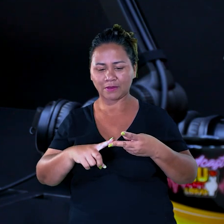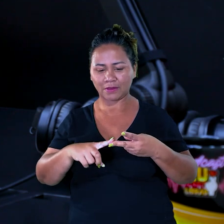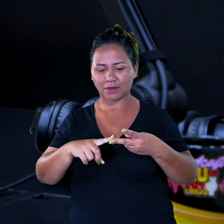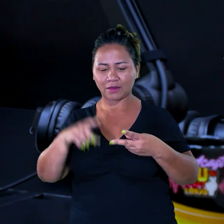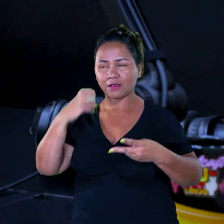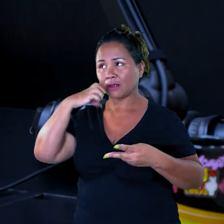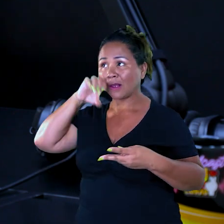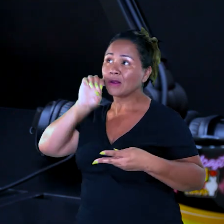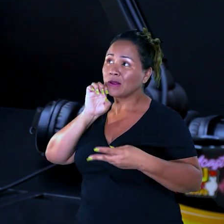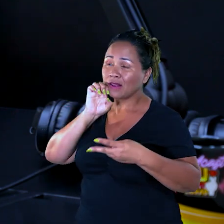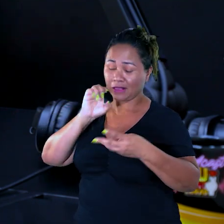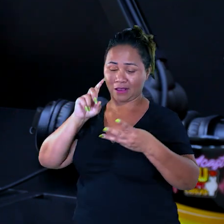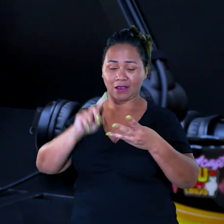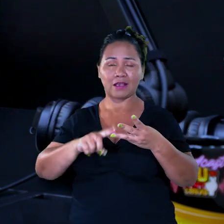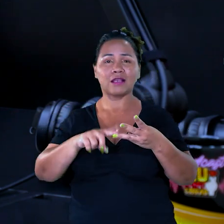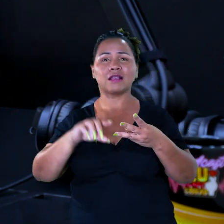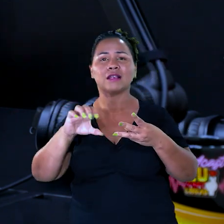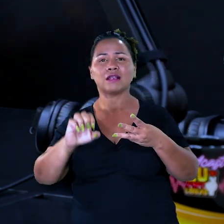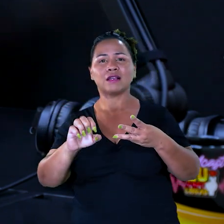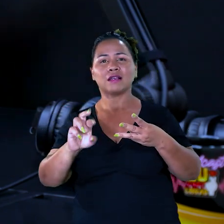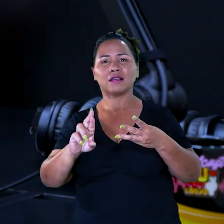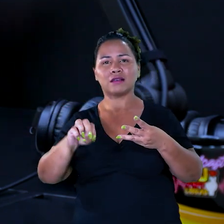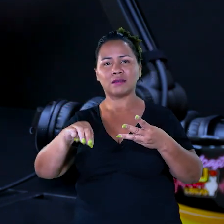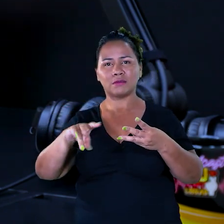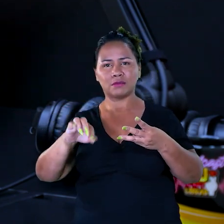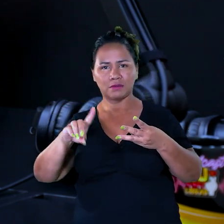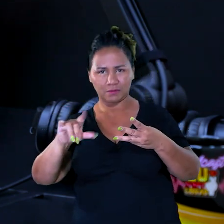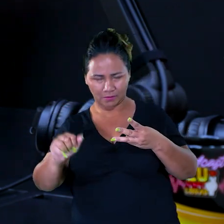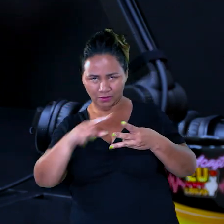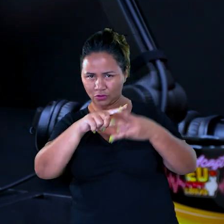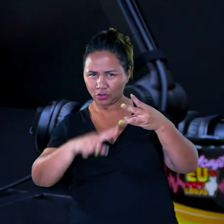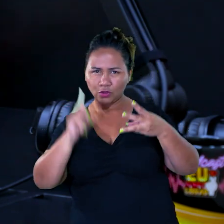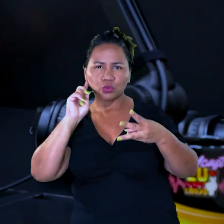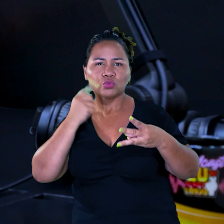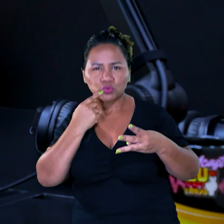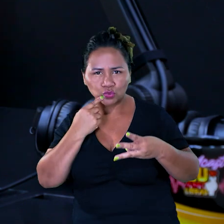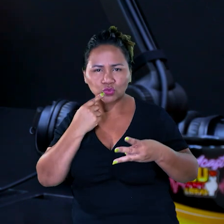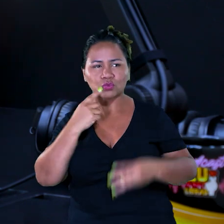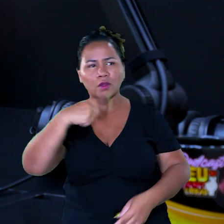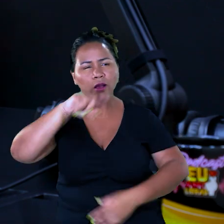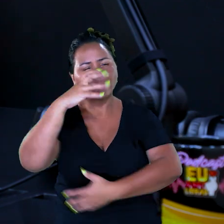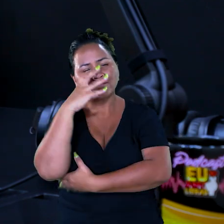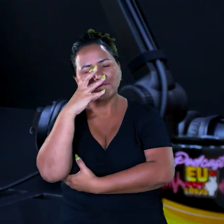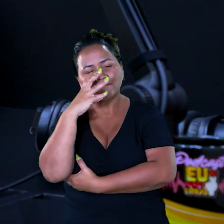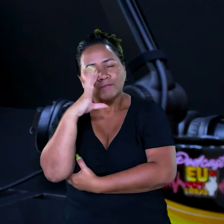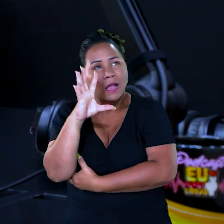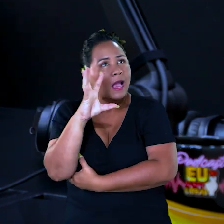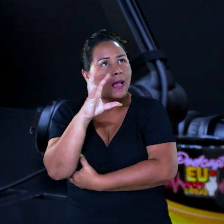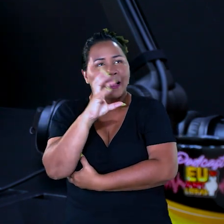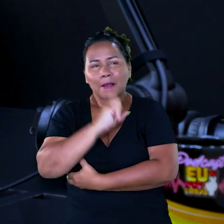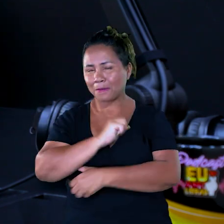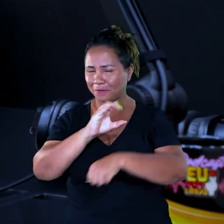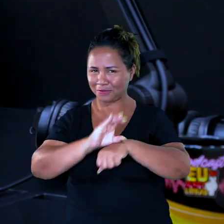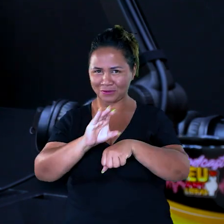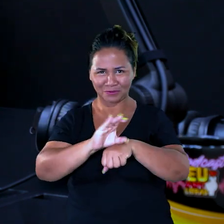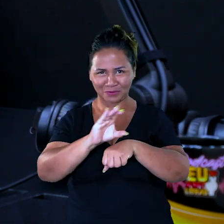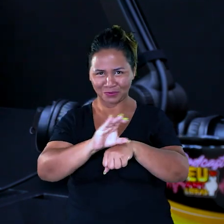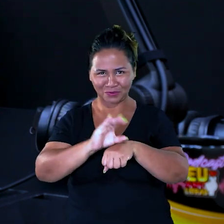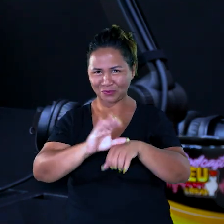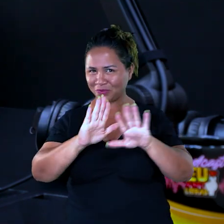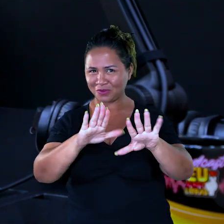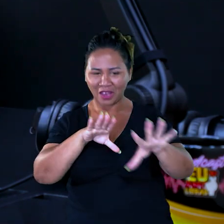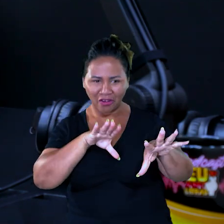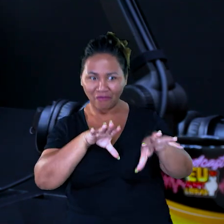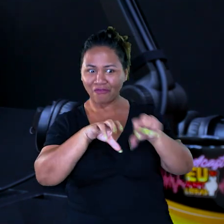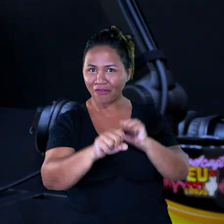O sinal dela é esse aqui. E aí, eu aprendi, comecei a me apaixonar pelo curso. E logo que eu terminei o curso, a Secretaria